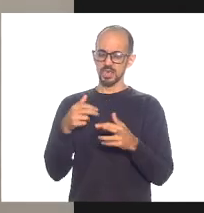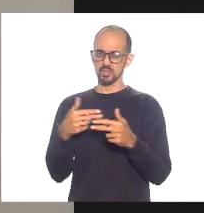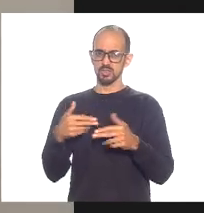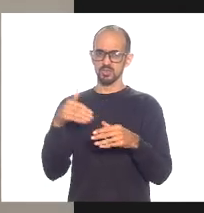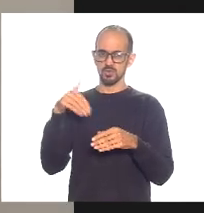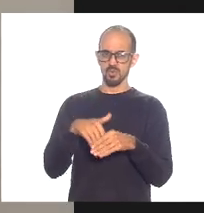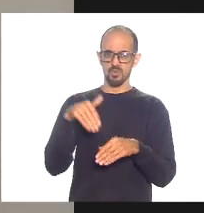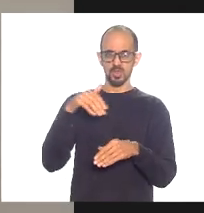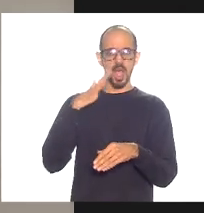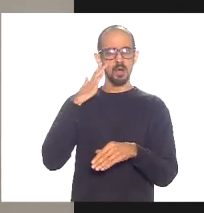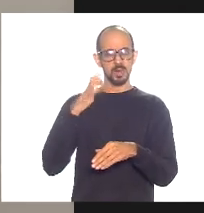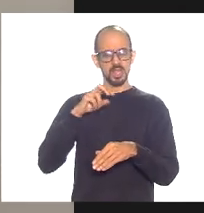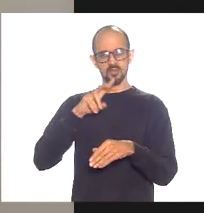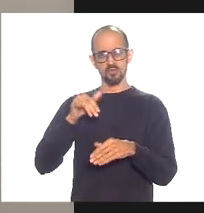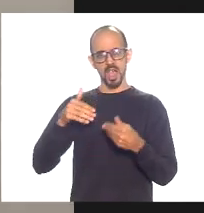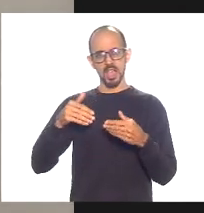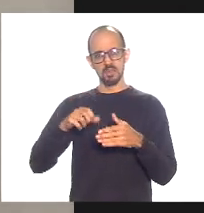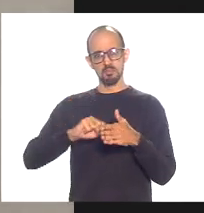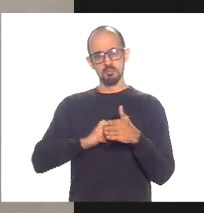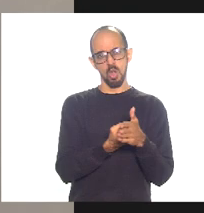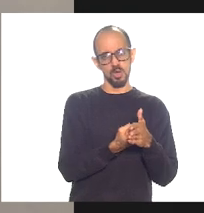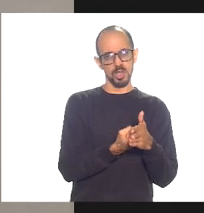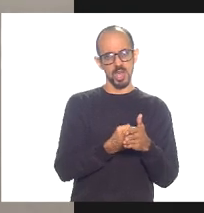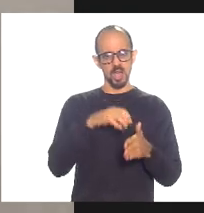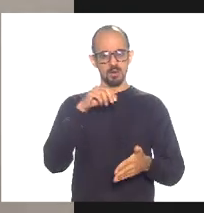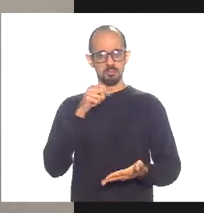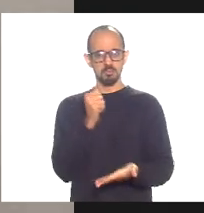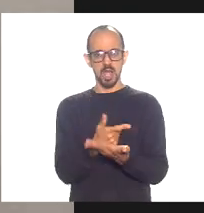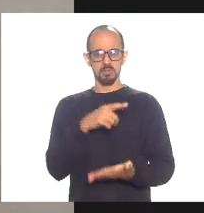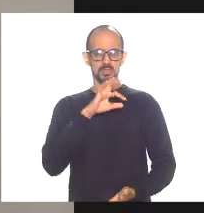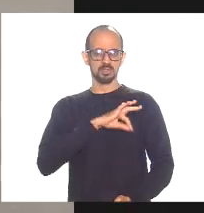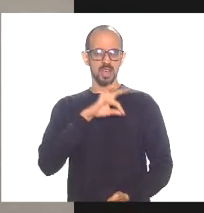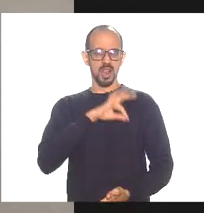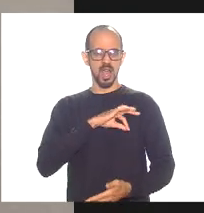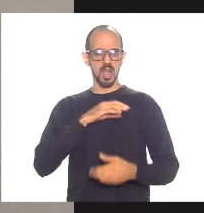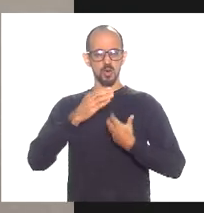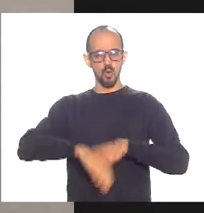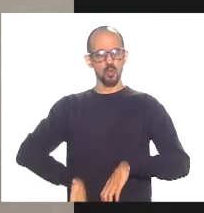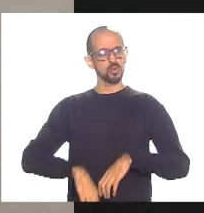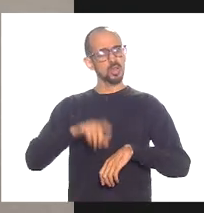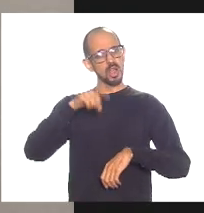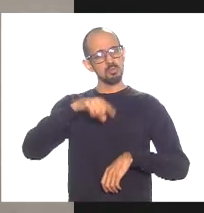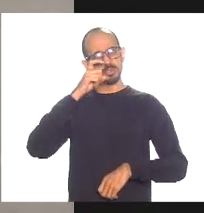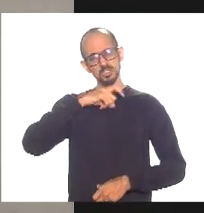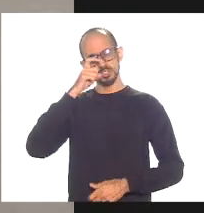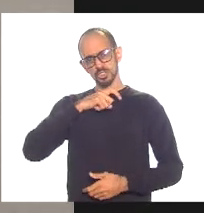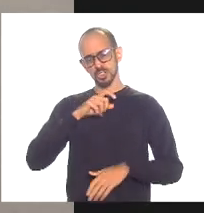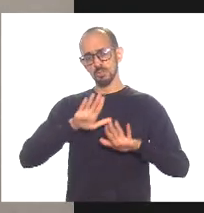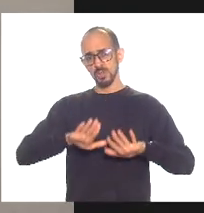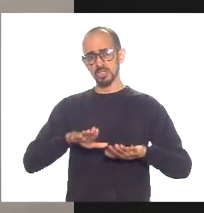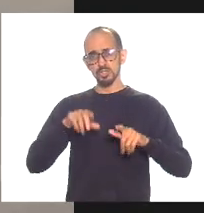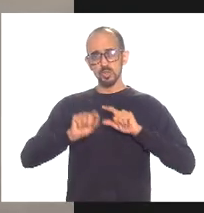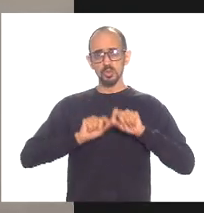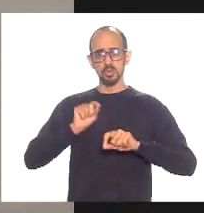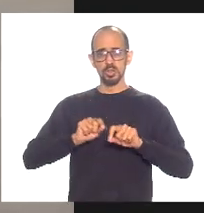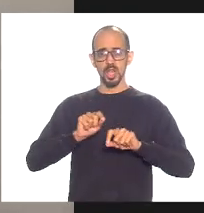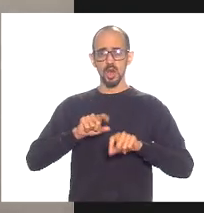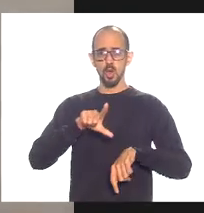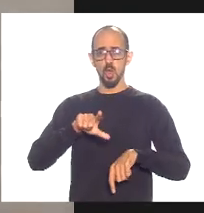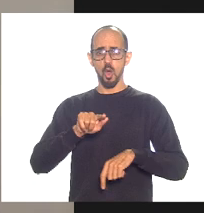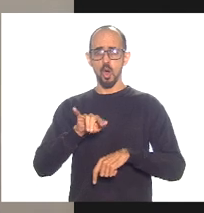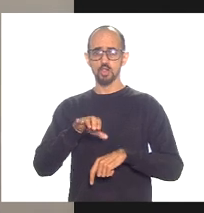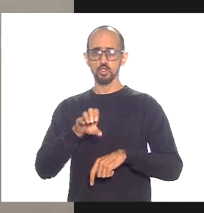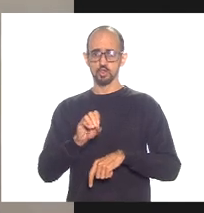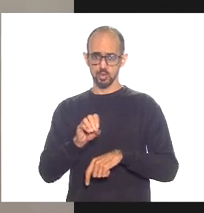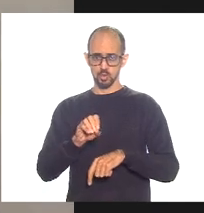o pagamento de salários, que vai impedir o concurso público, porque é mentira. Agora, é muito lógico que sempre que